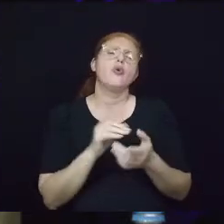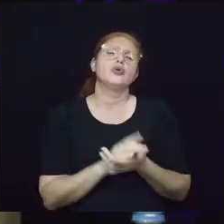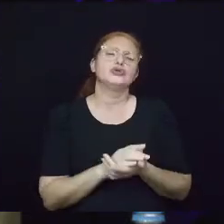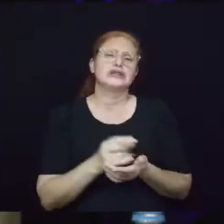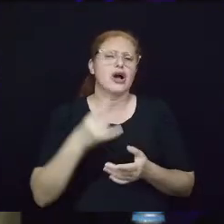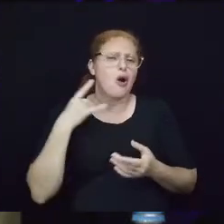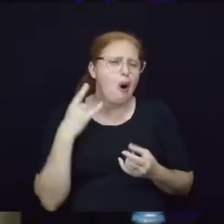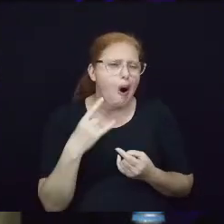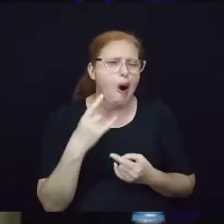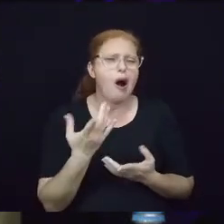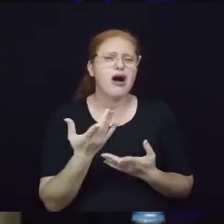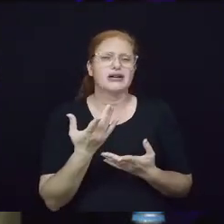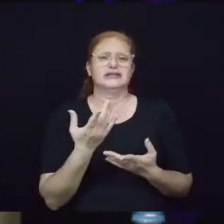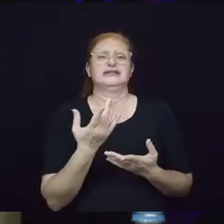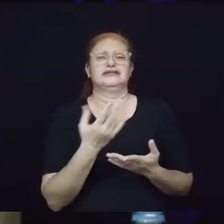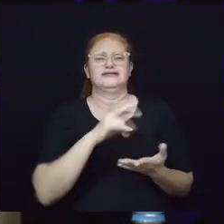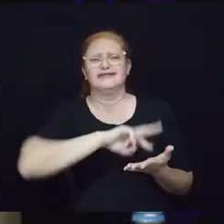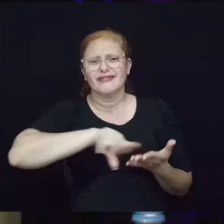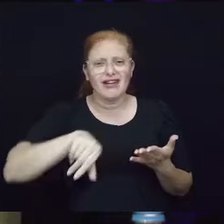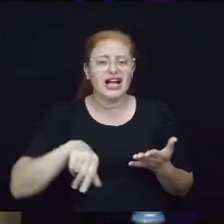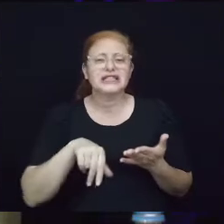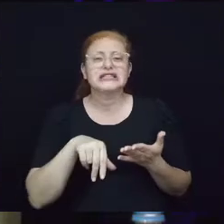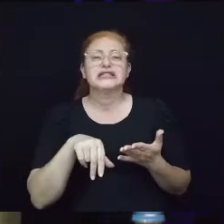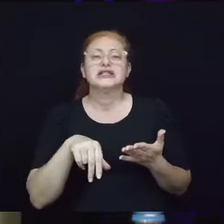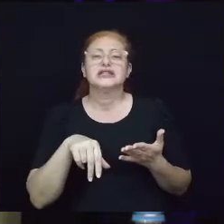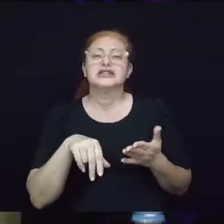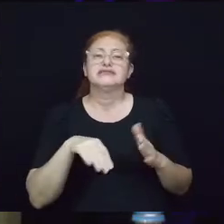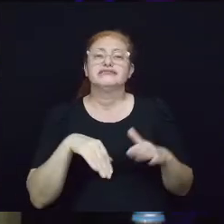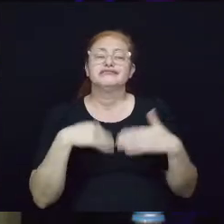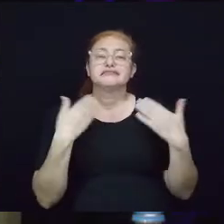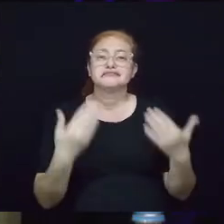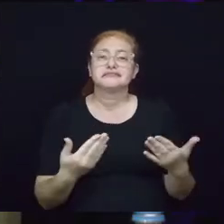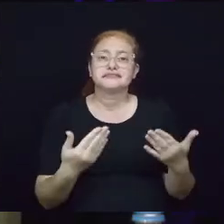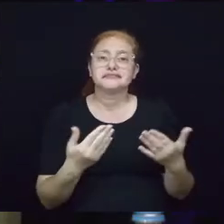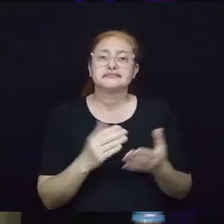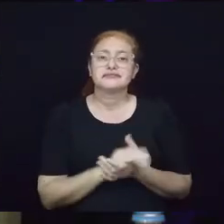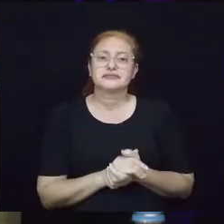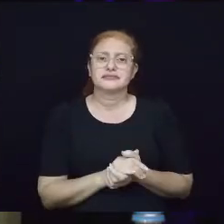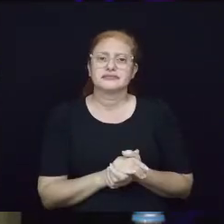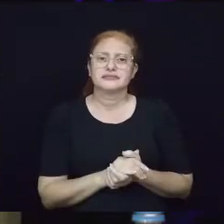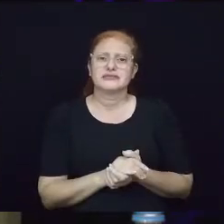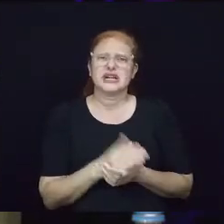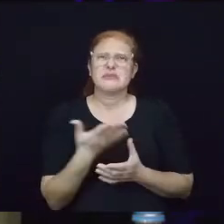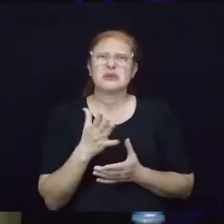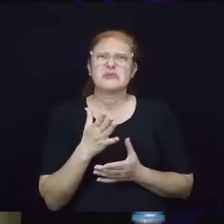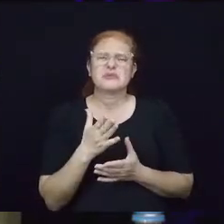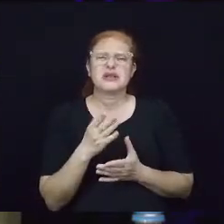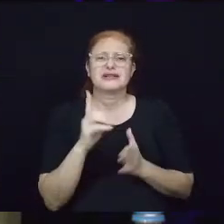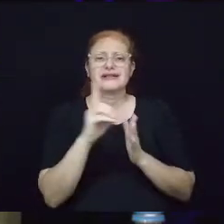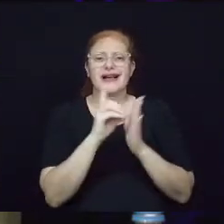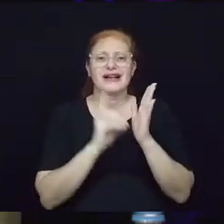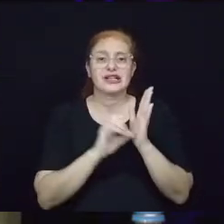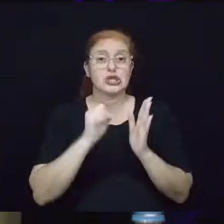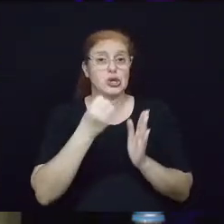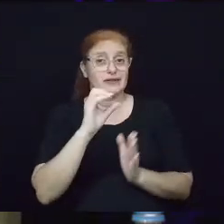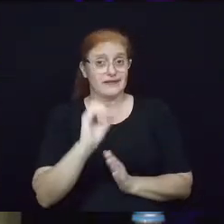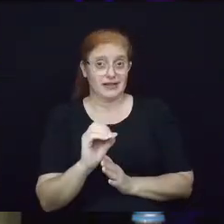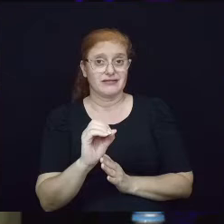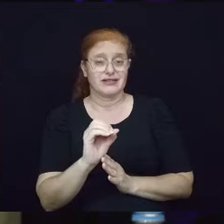do rock, e acabei chegando até, acho que no meio dos anos 80, no King